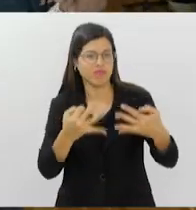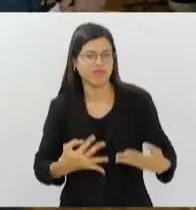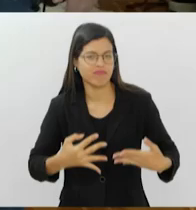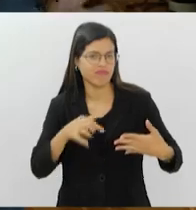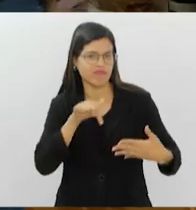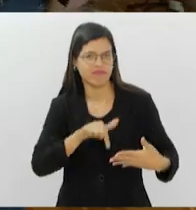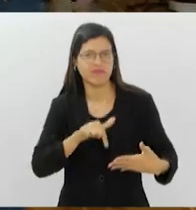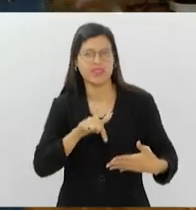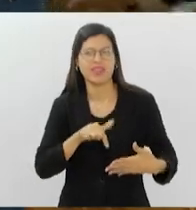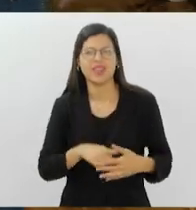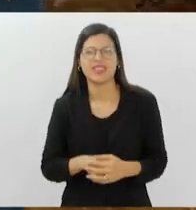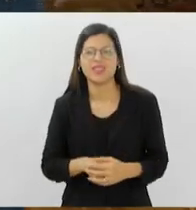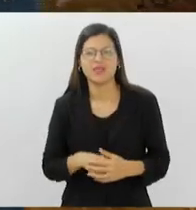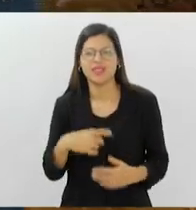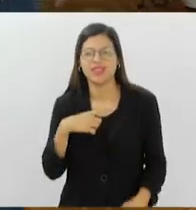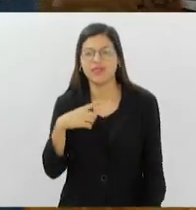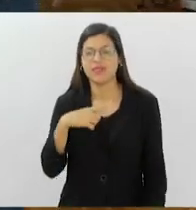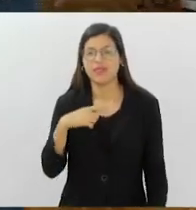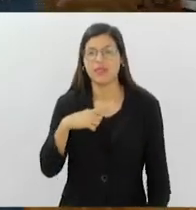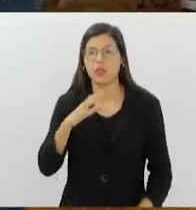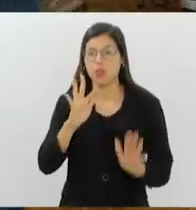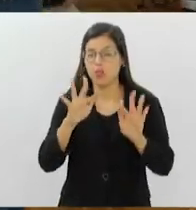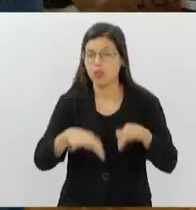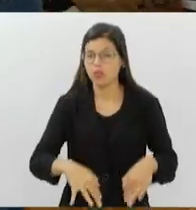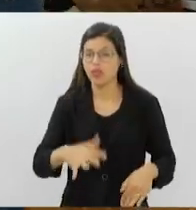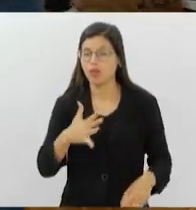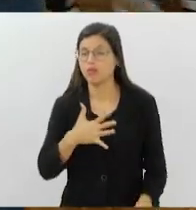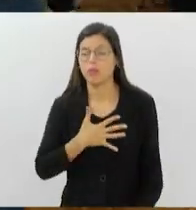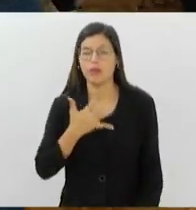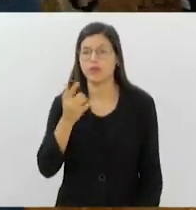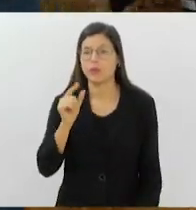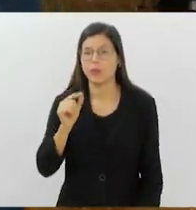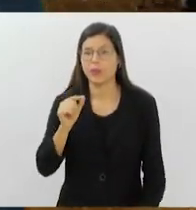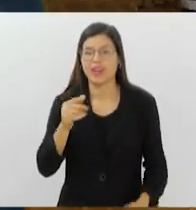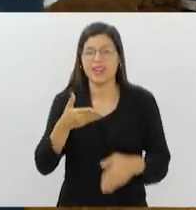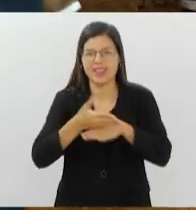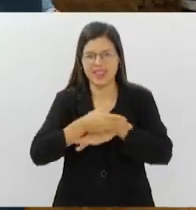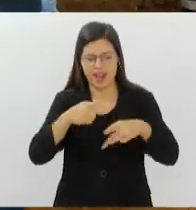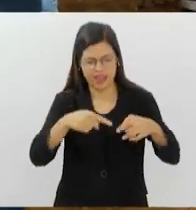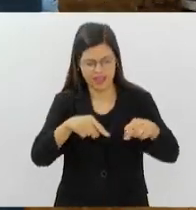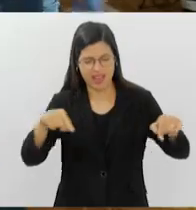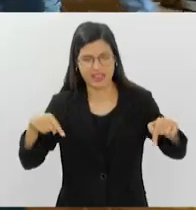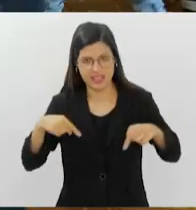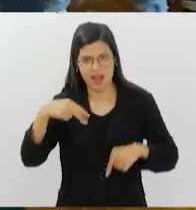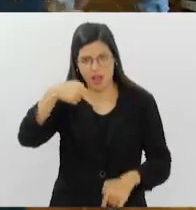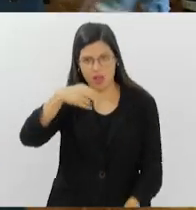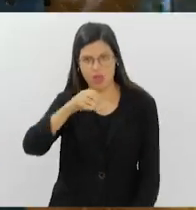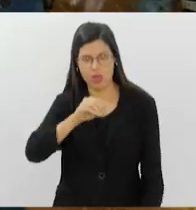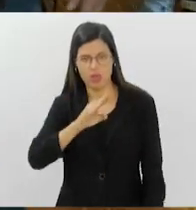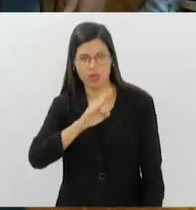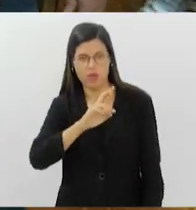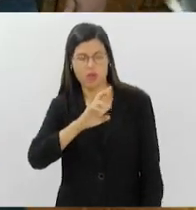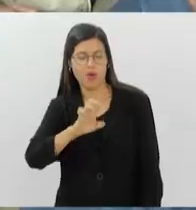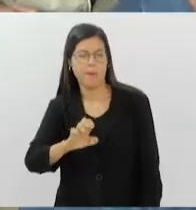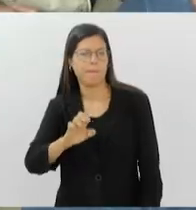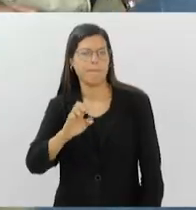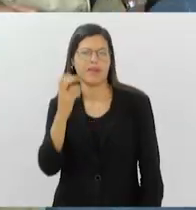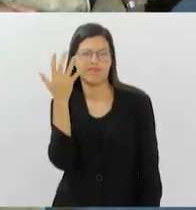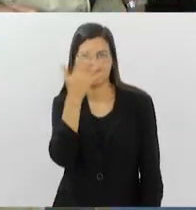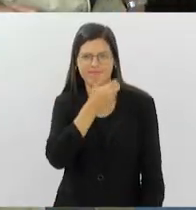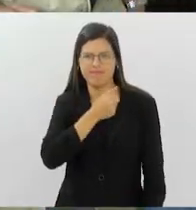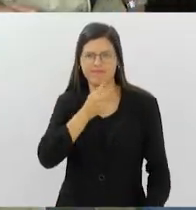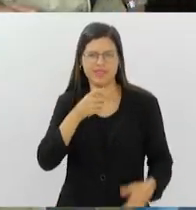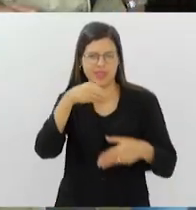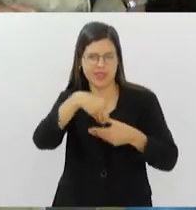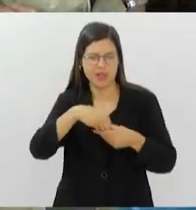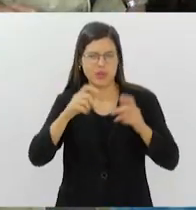final de tudo Mais surpresas quando os visitantes entraram no salão nobre uma joia dentro do Palácio Tiradentes ninguém